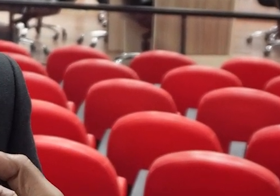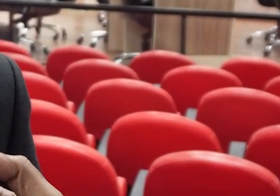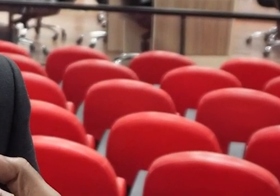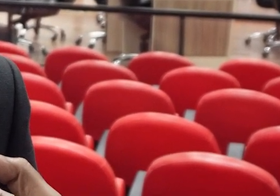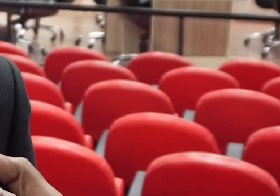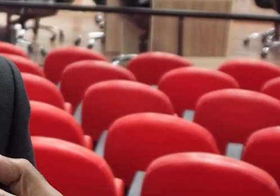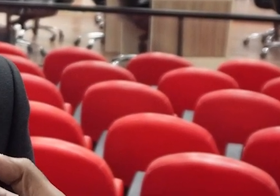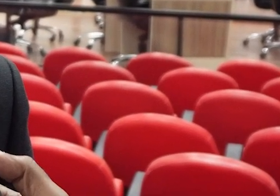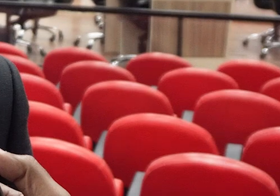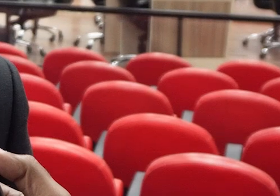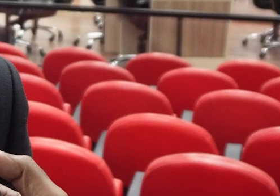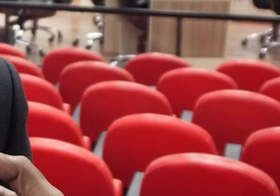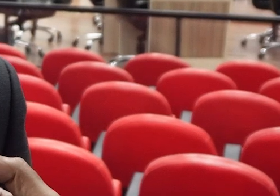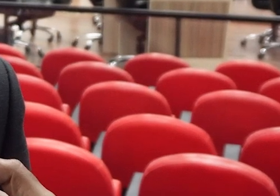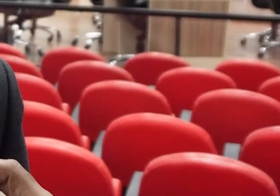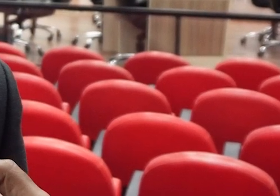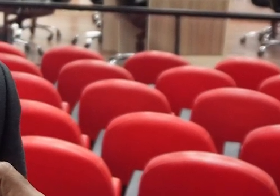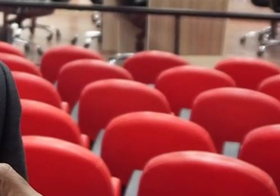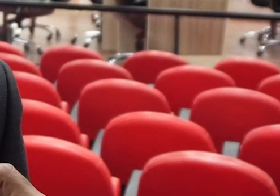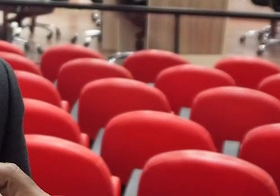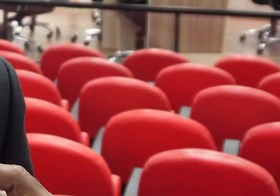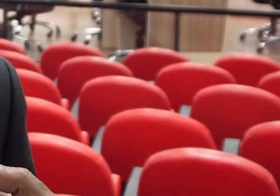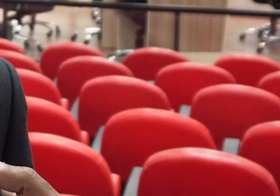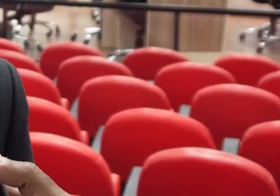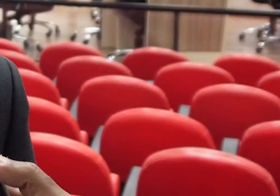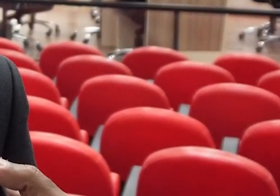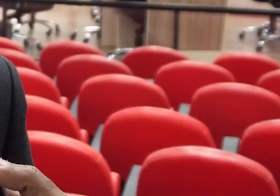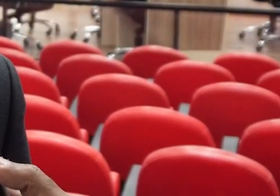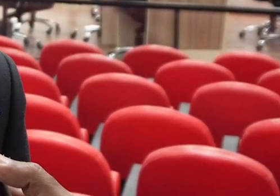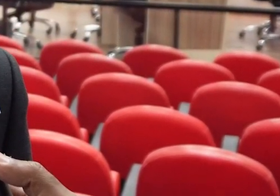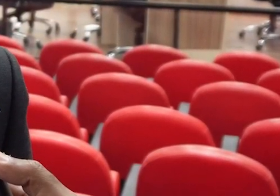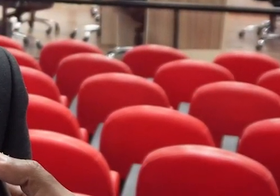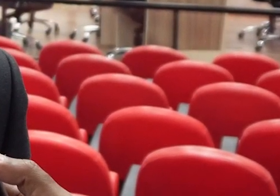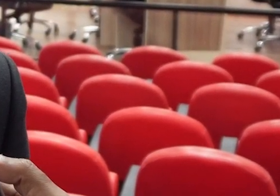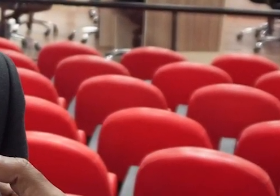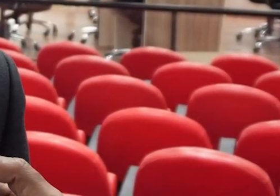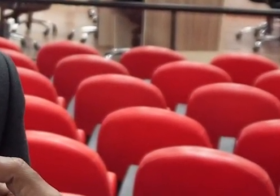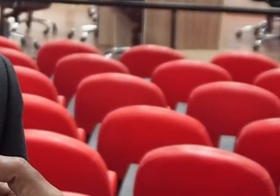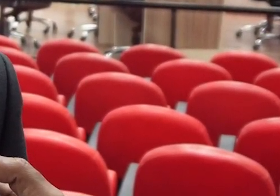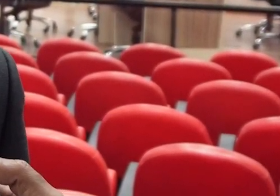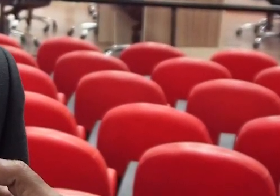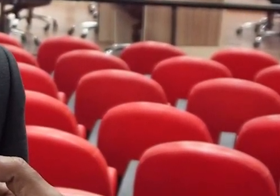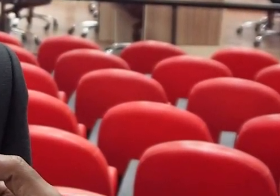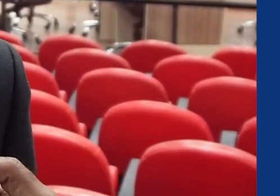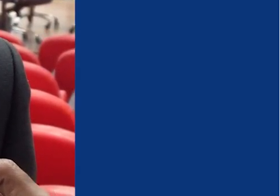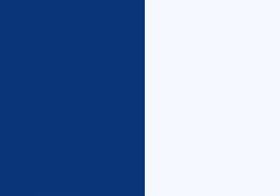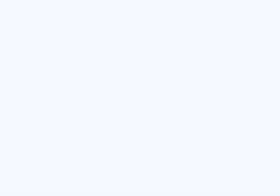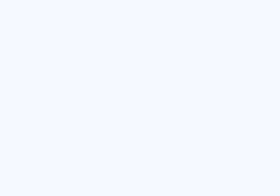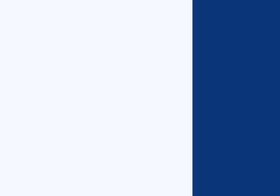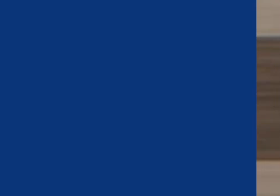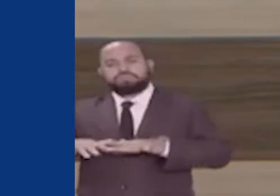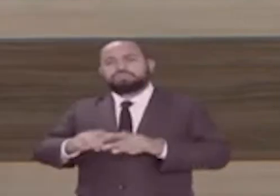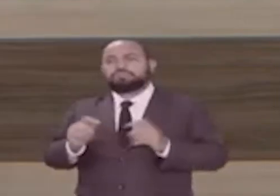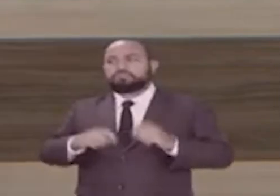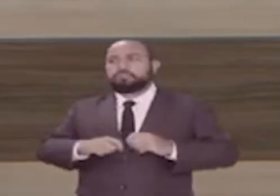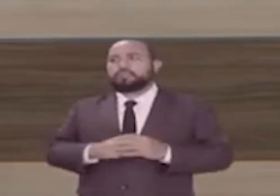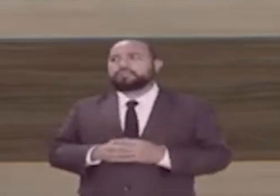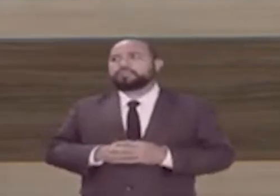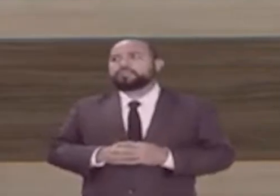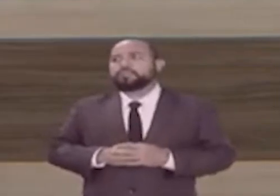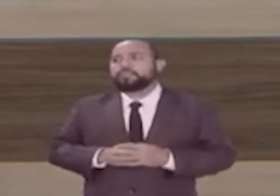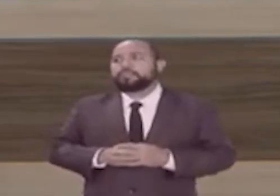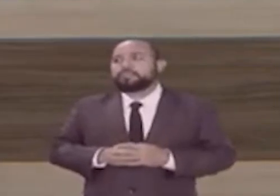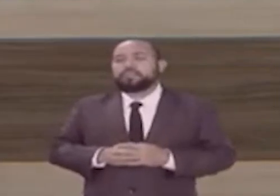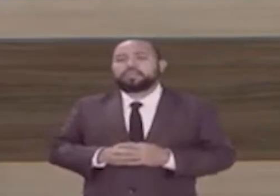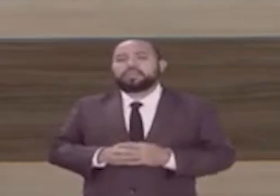digamos aí, vai ser já por parte da prefeitura que vai bolar também um plano dentro do projeto. Ainda foi